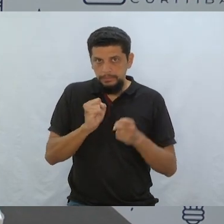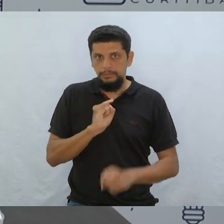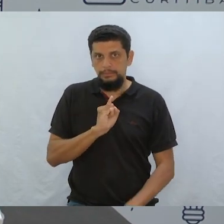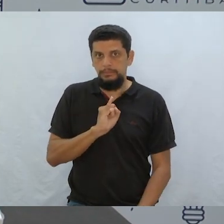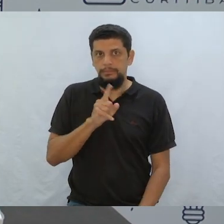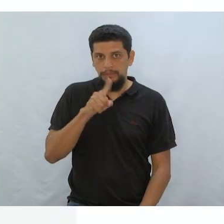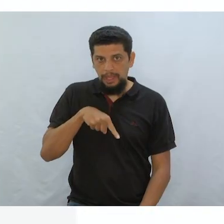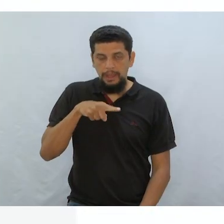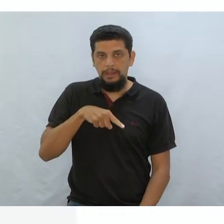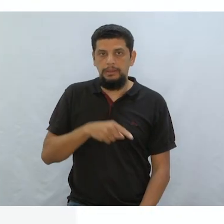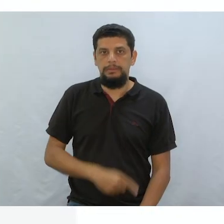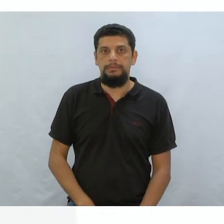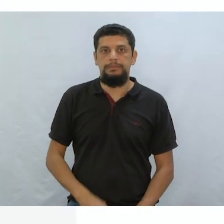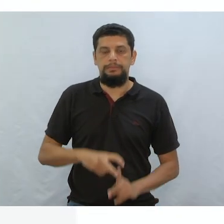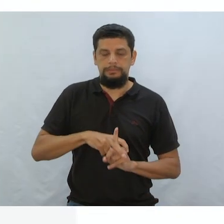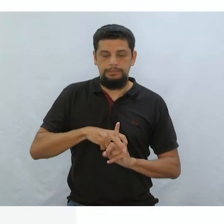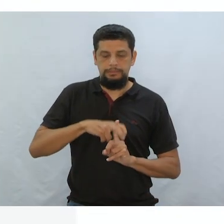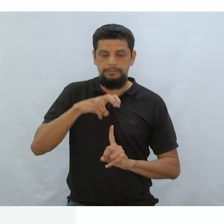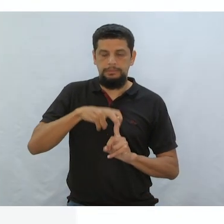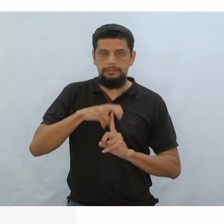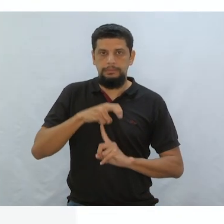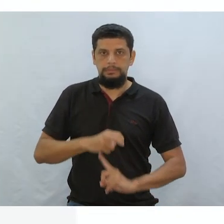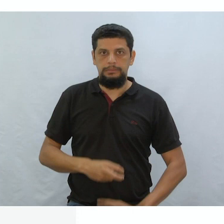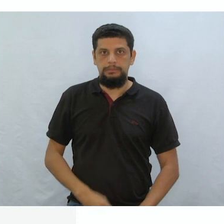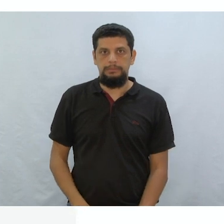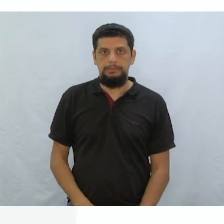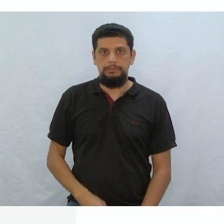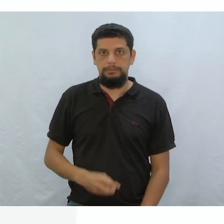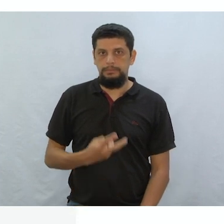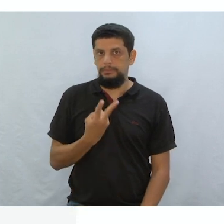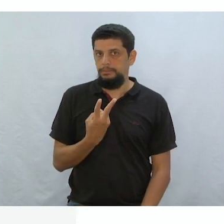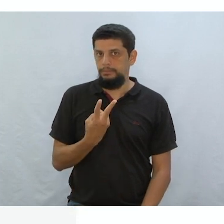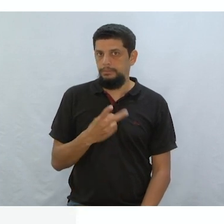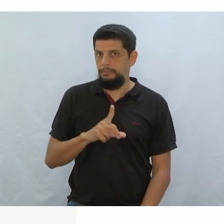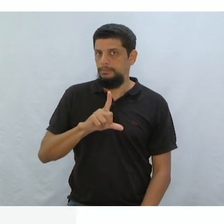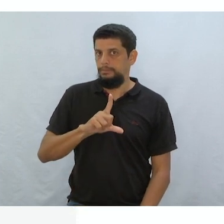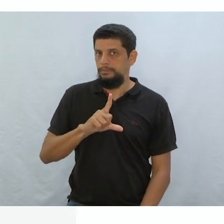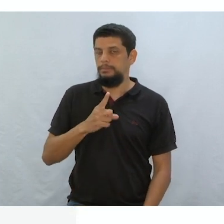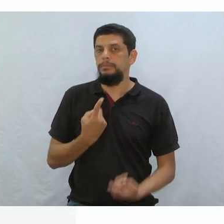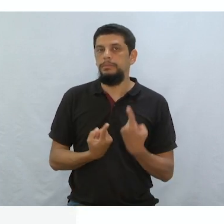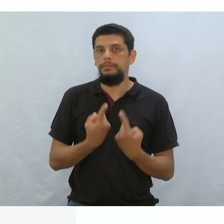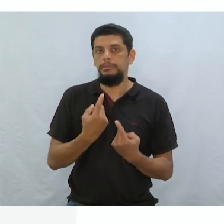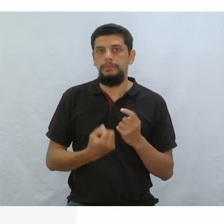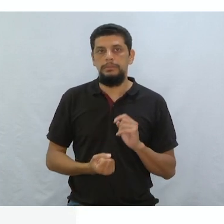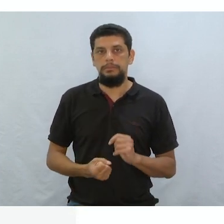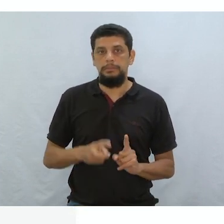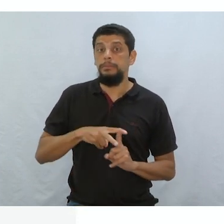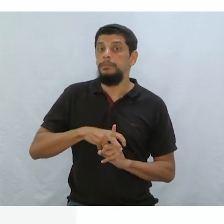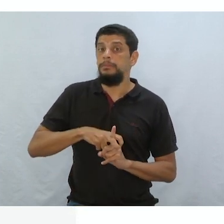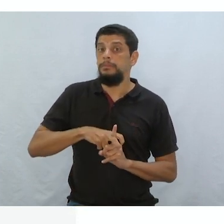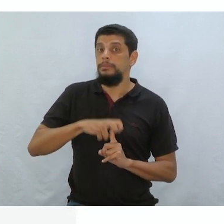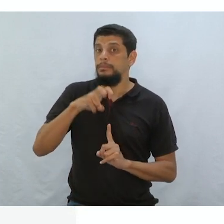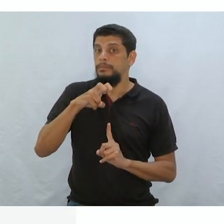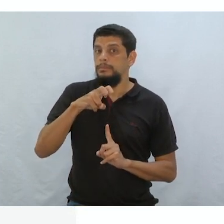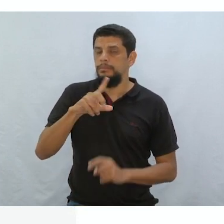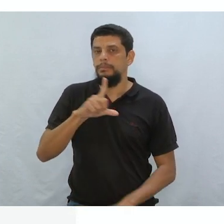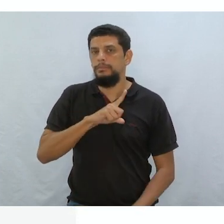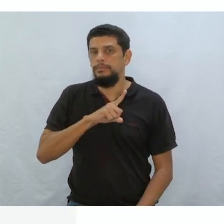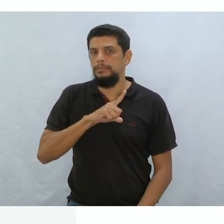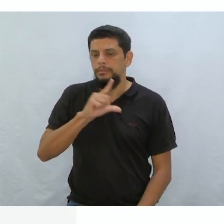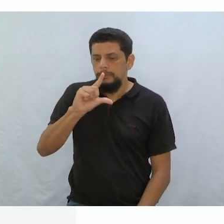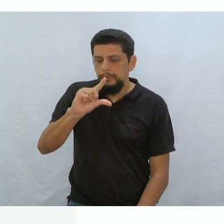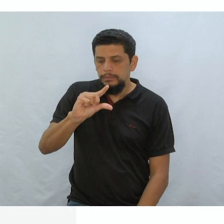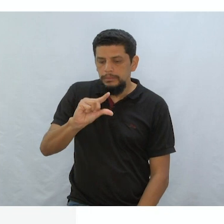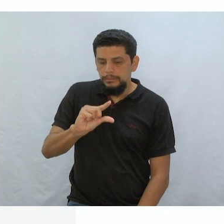Observem lá, então, seria a garrafa de 2 litros. E qual destas